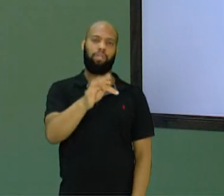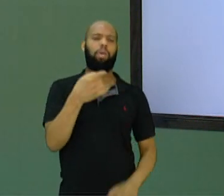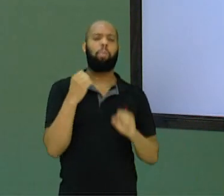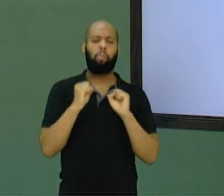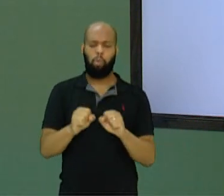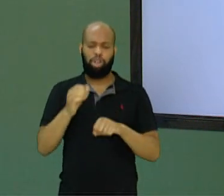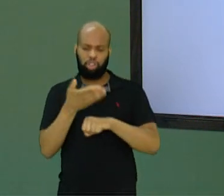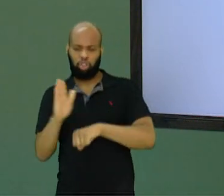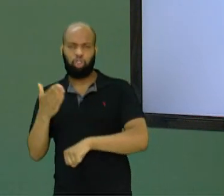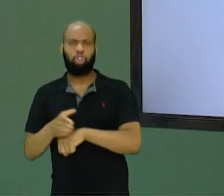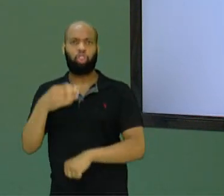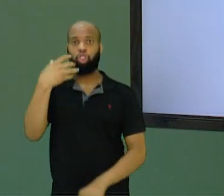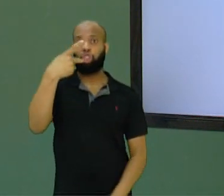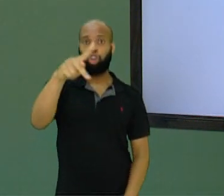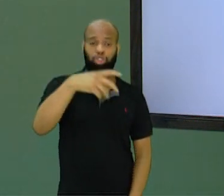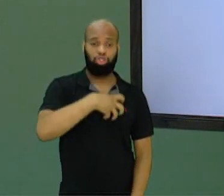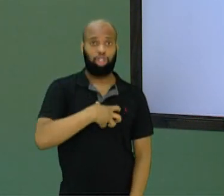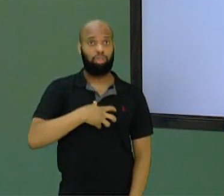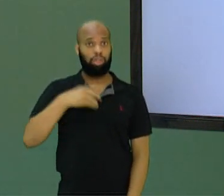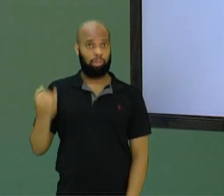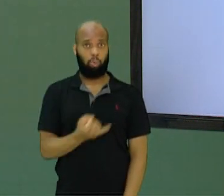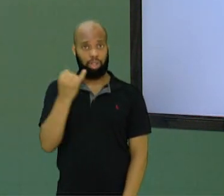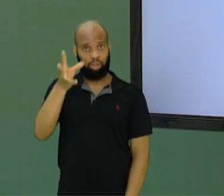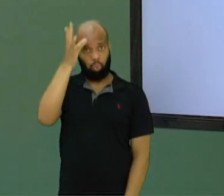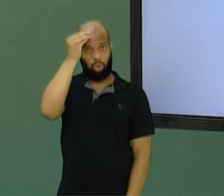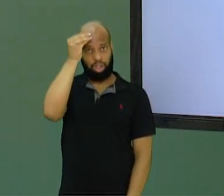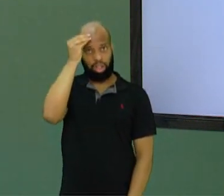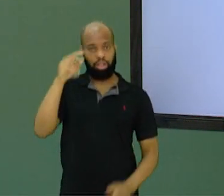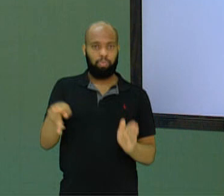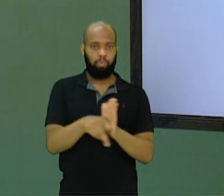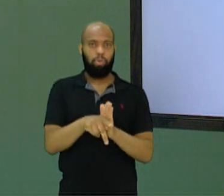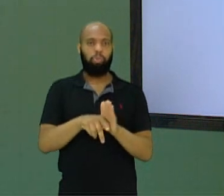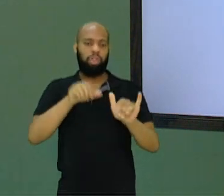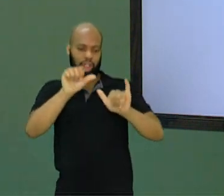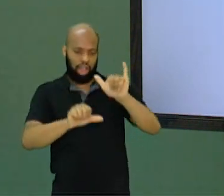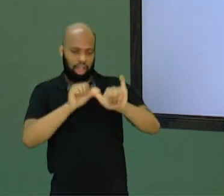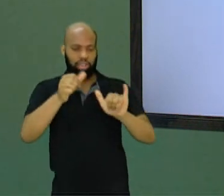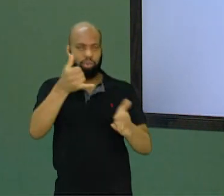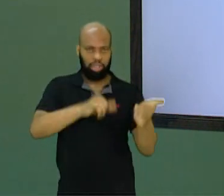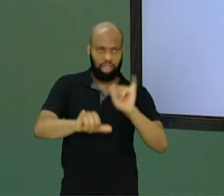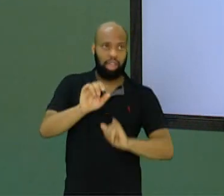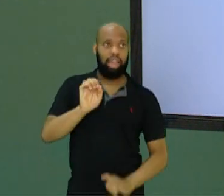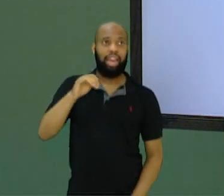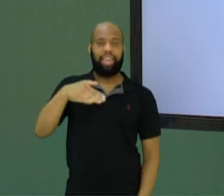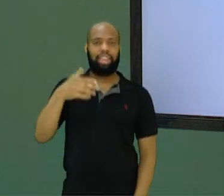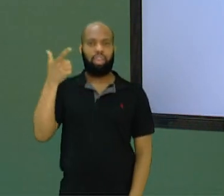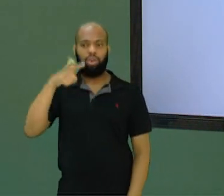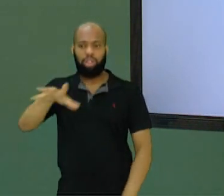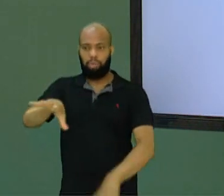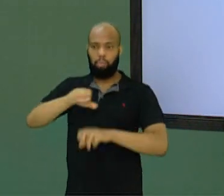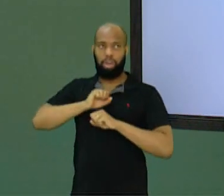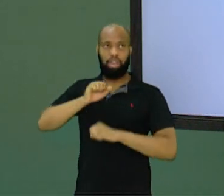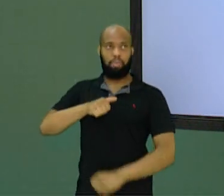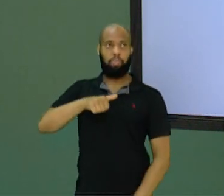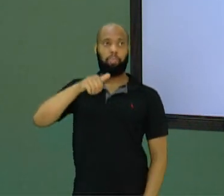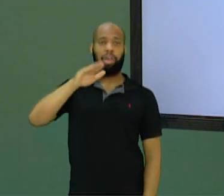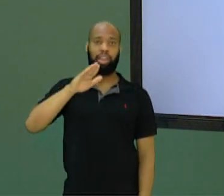memorizar isso, que isso é muito importante nas reações químicas em geral. Então, quem atrai mais o elétron? O